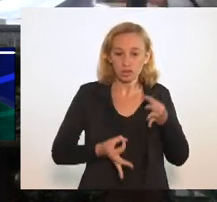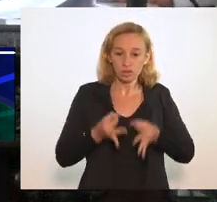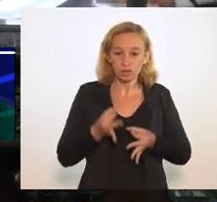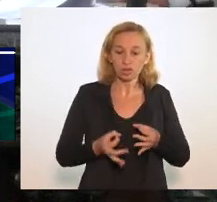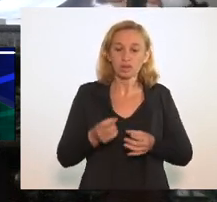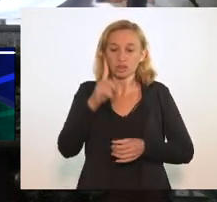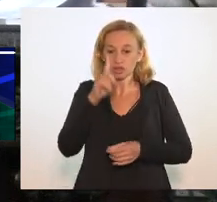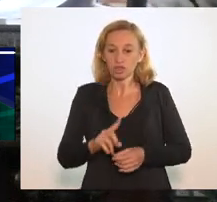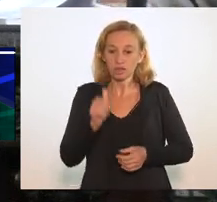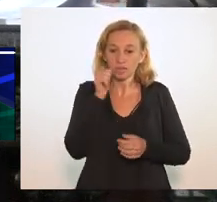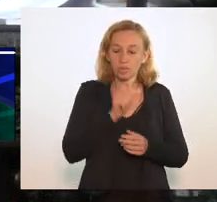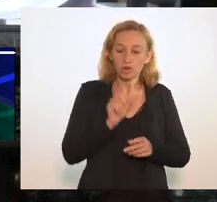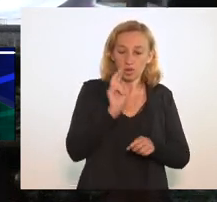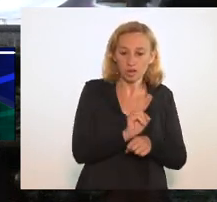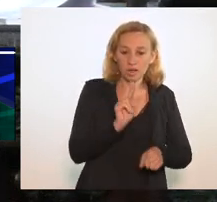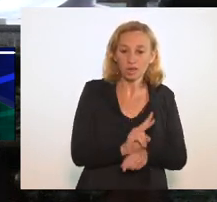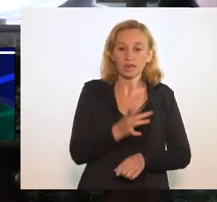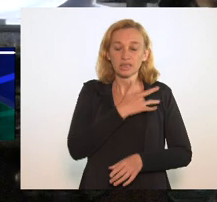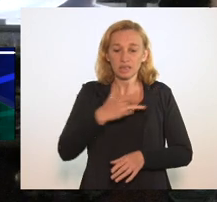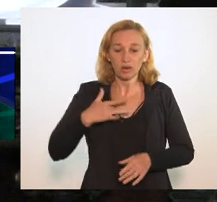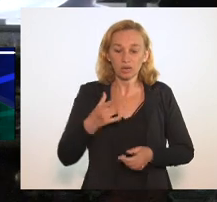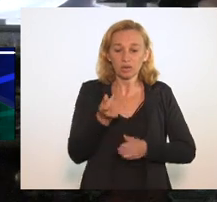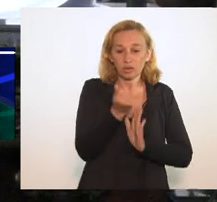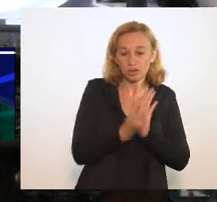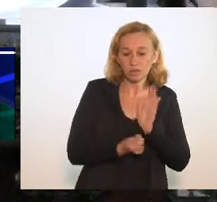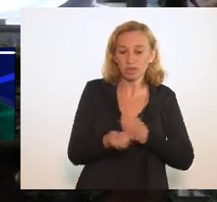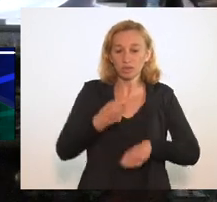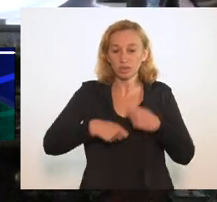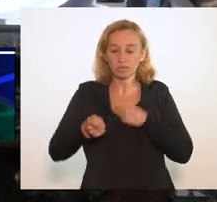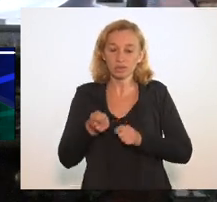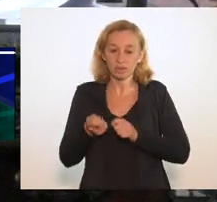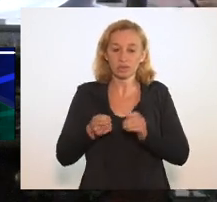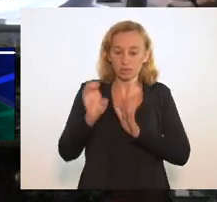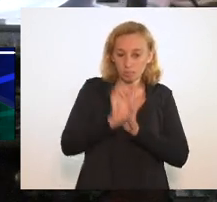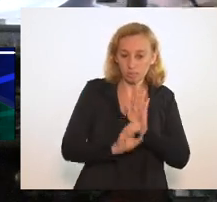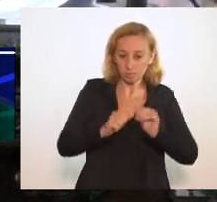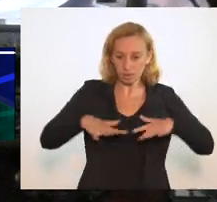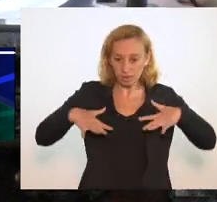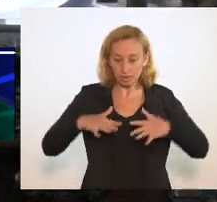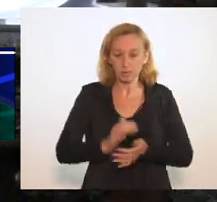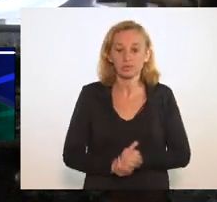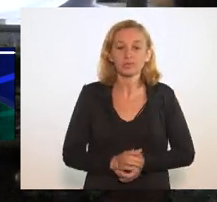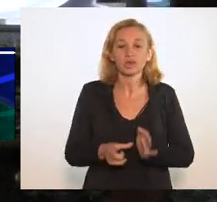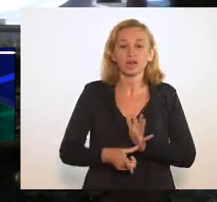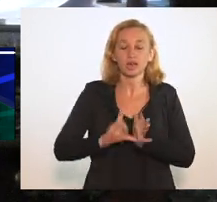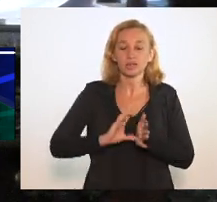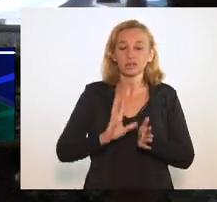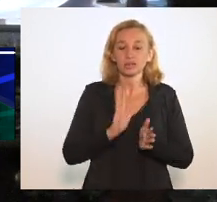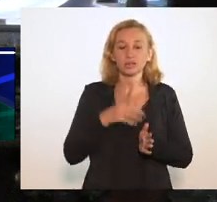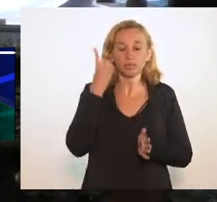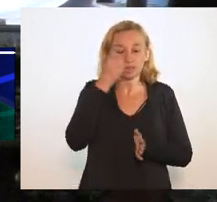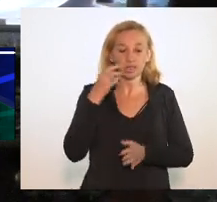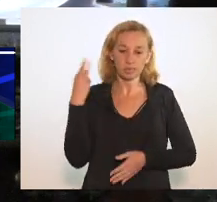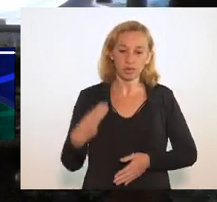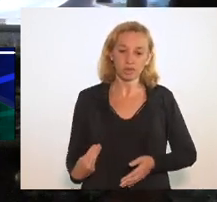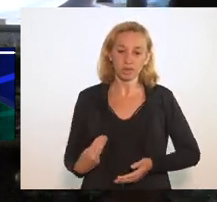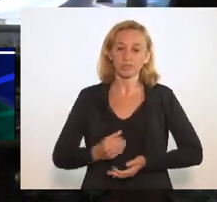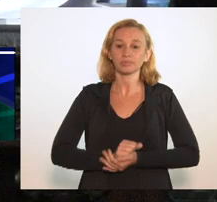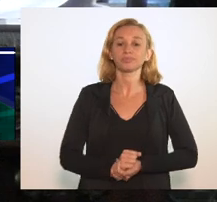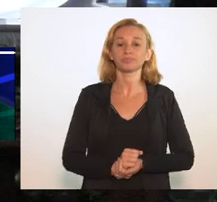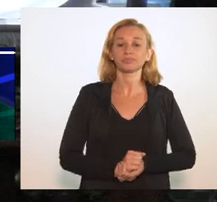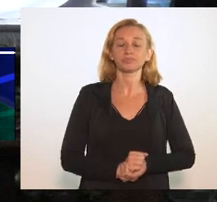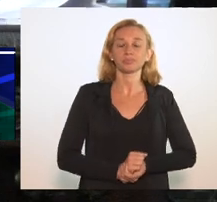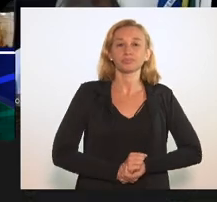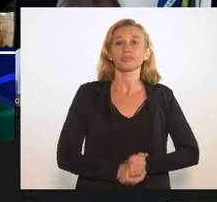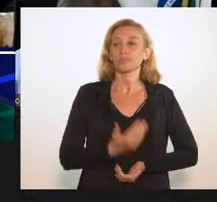Defesa de Direito da Mulher e Saúde, de Orçamento, das emendas de plenário. Antes, porém, questão de ordem da deputada Mônica